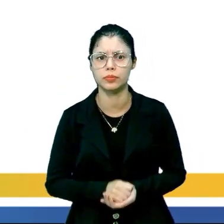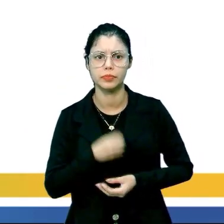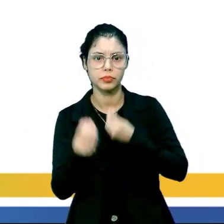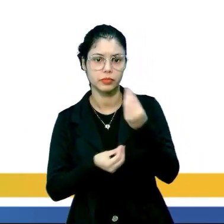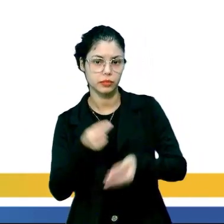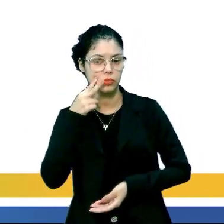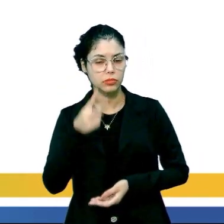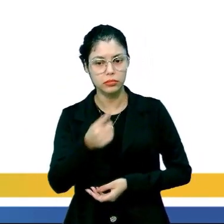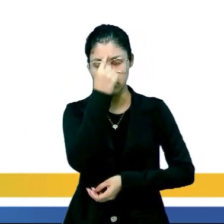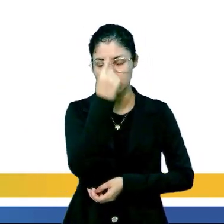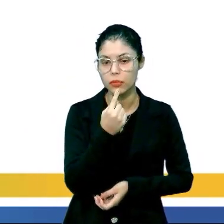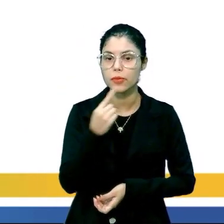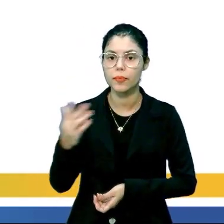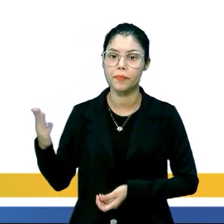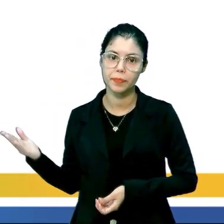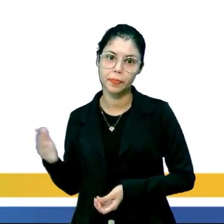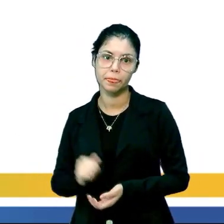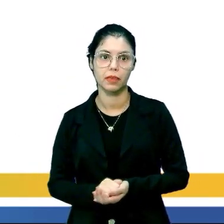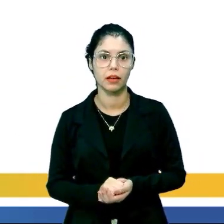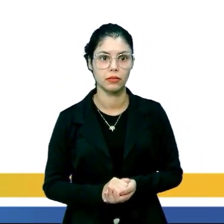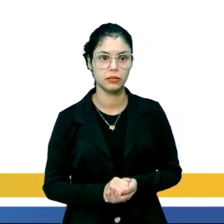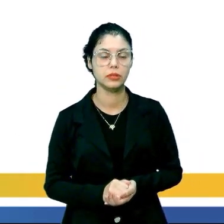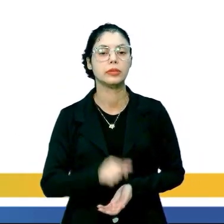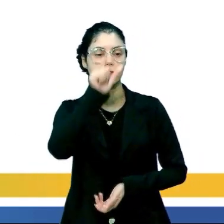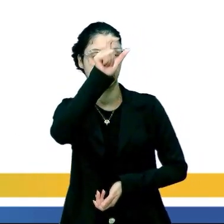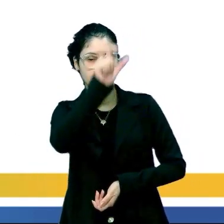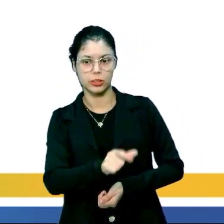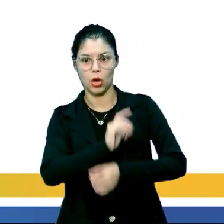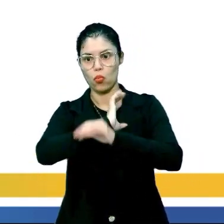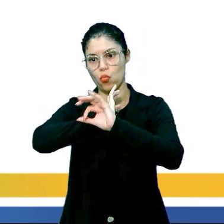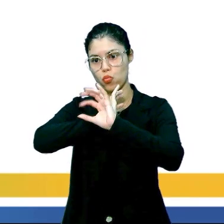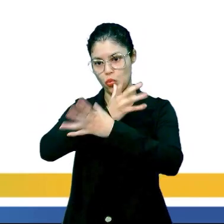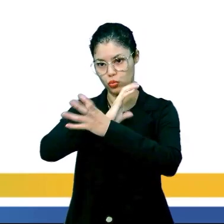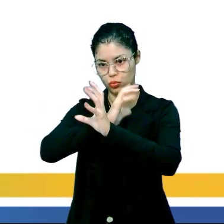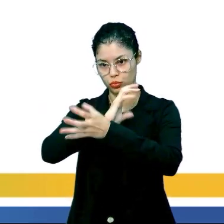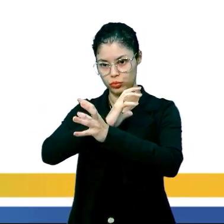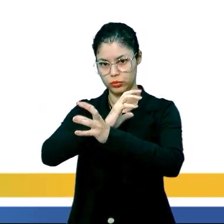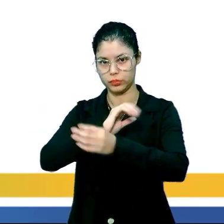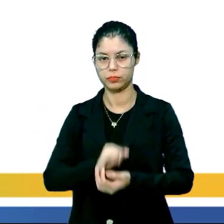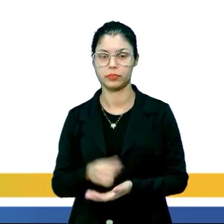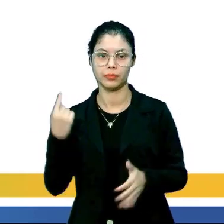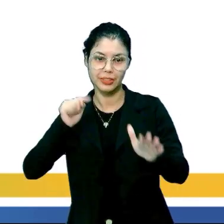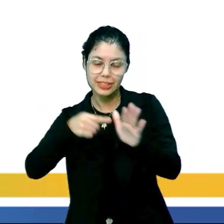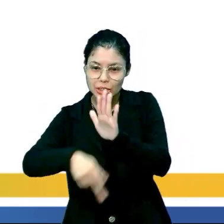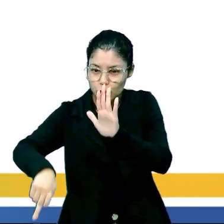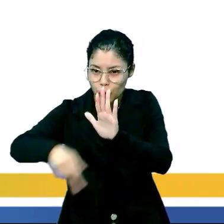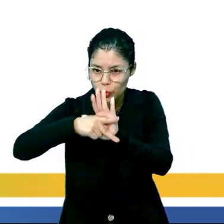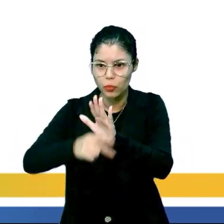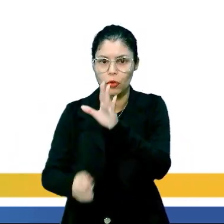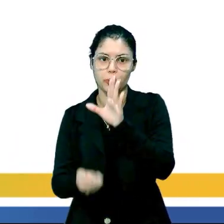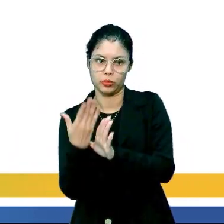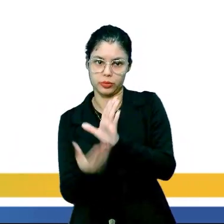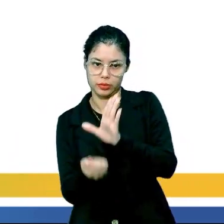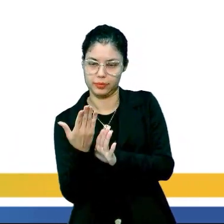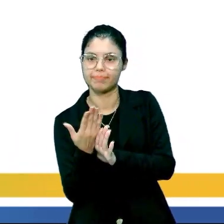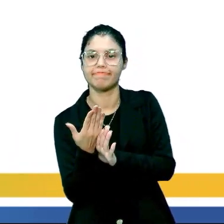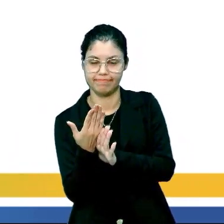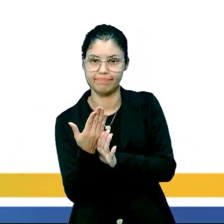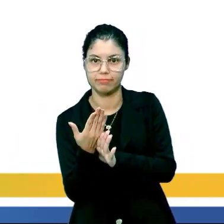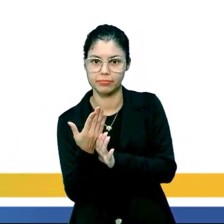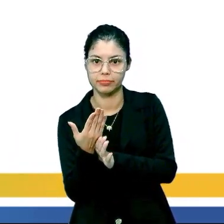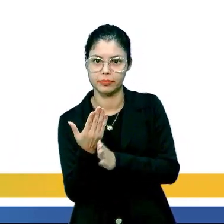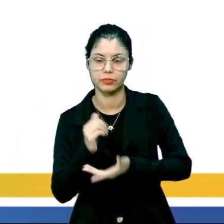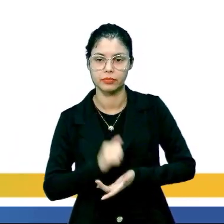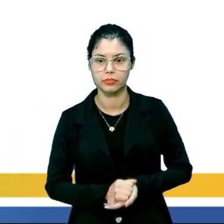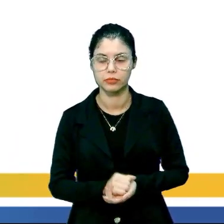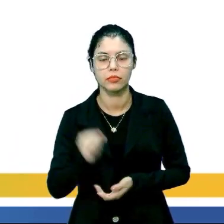você pode ver na imagem, é lá na medula óssea, É lá dentro que são produzidas essas células